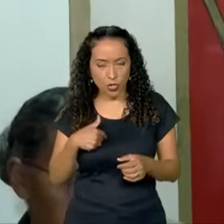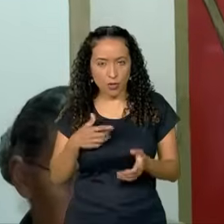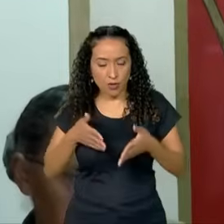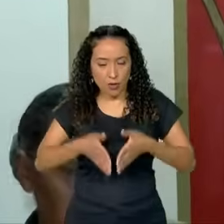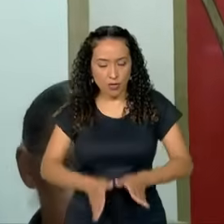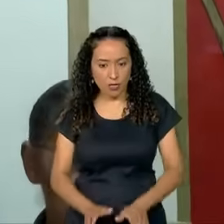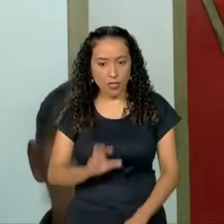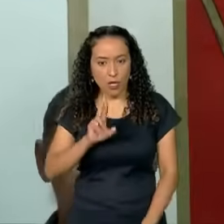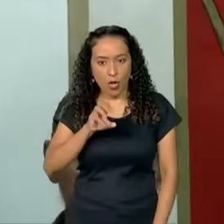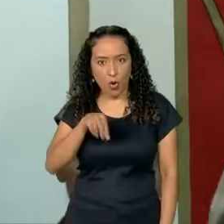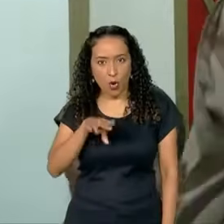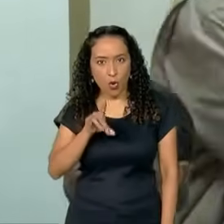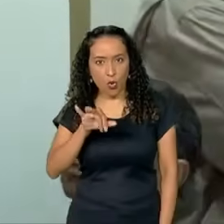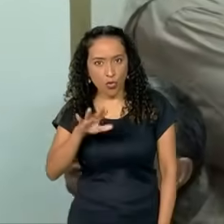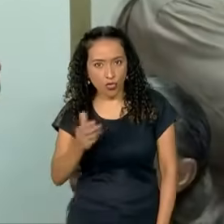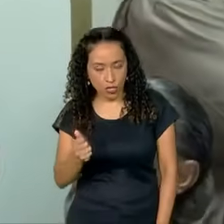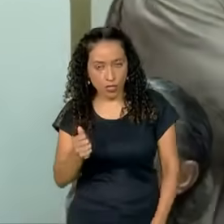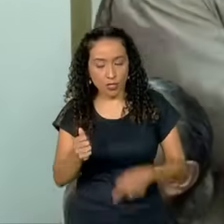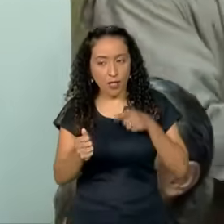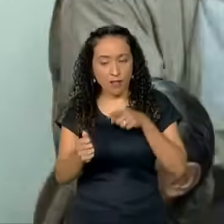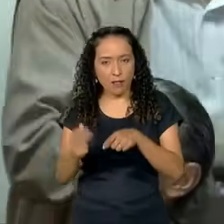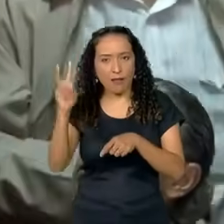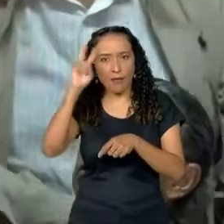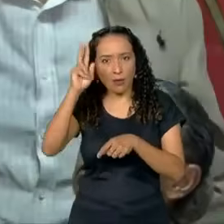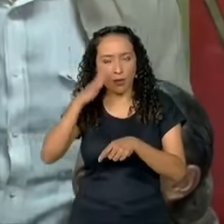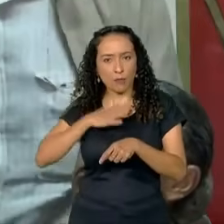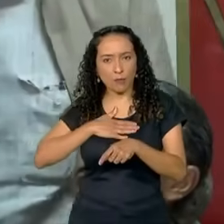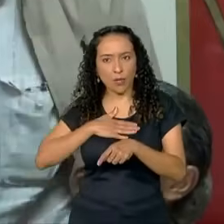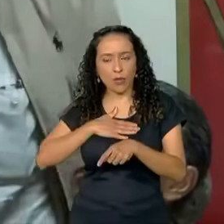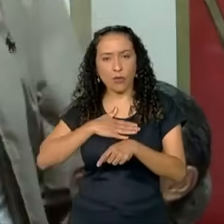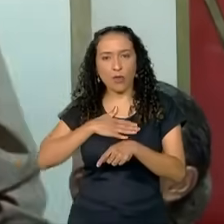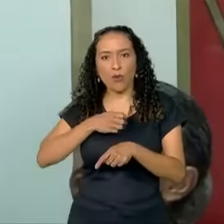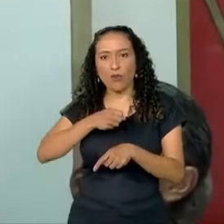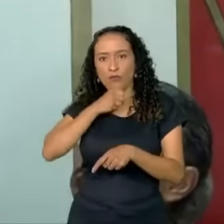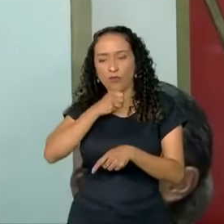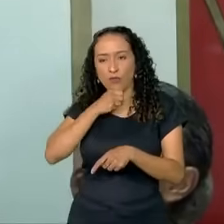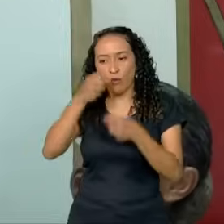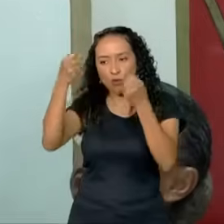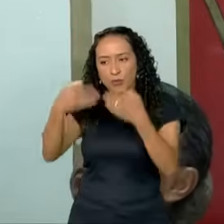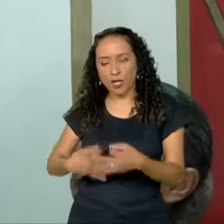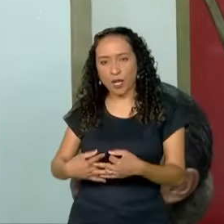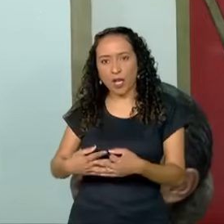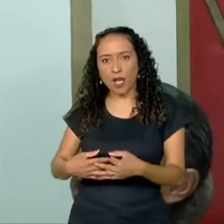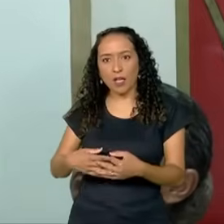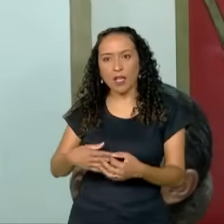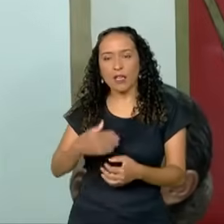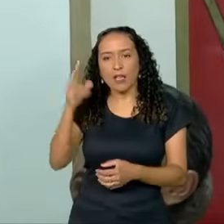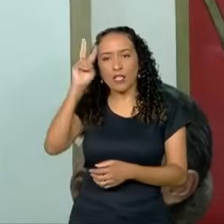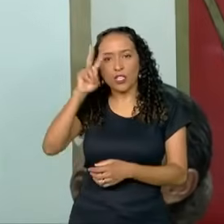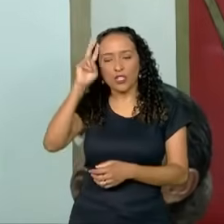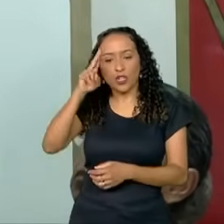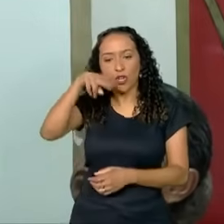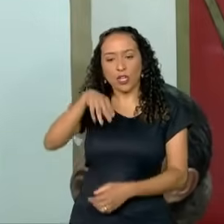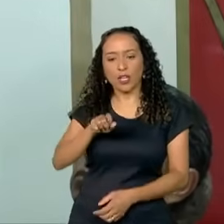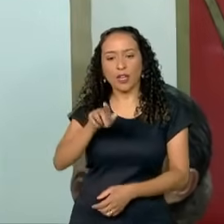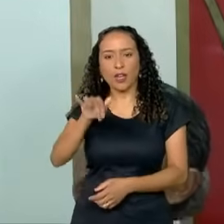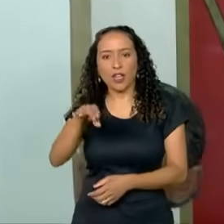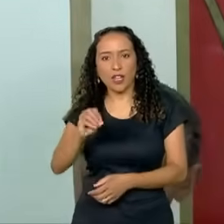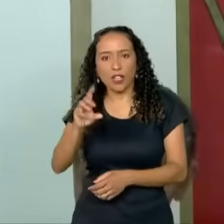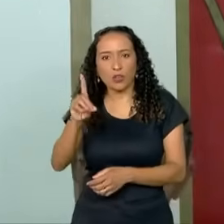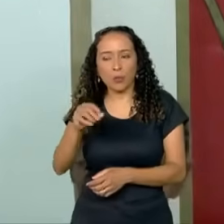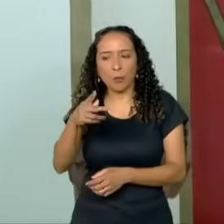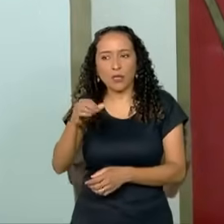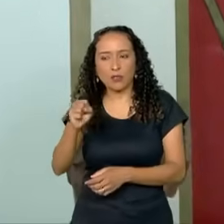nasci em Rondinha e lá me lembro do meu nono falar, e que o negrinho do pastoreio também nos guie nas